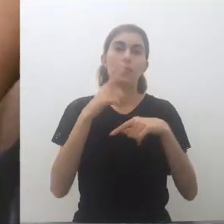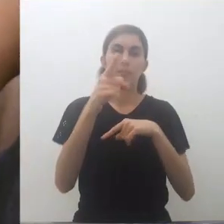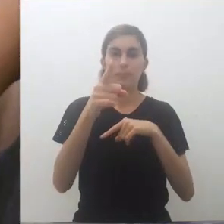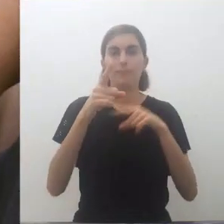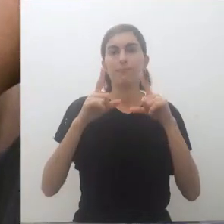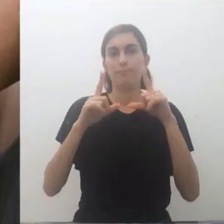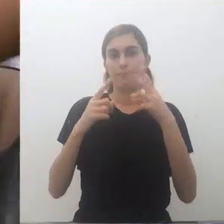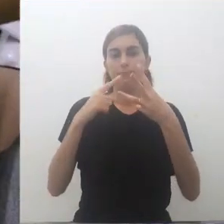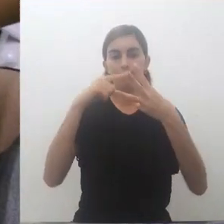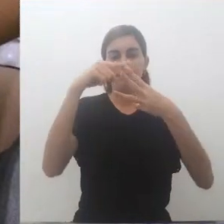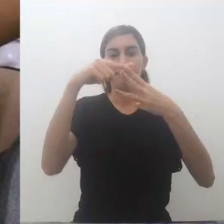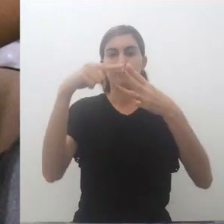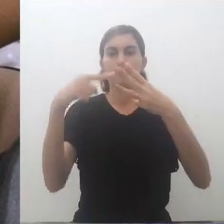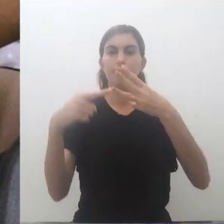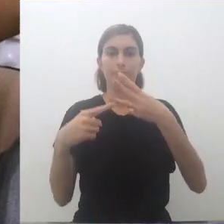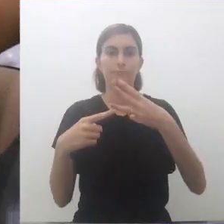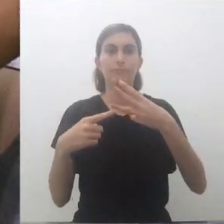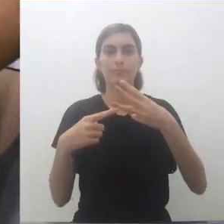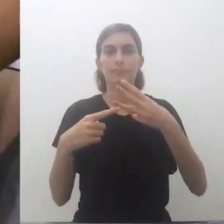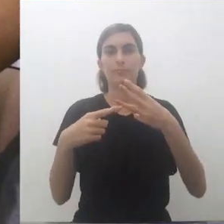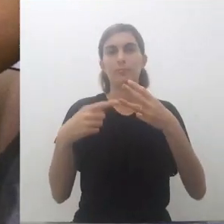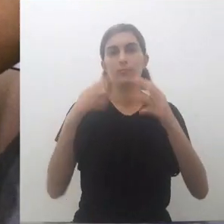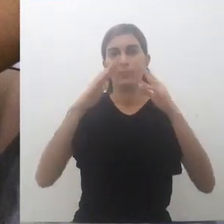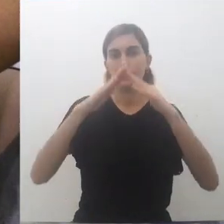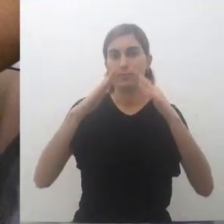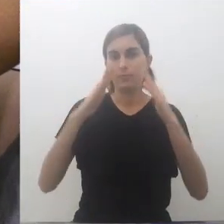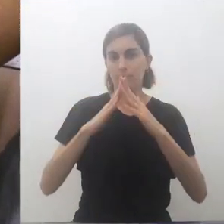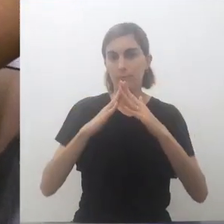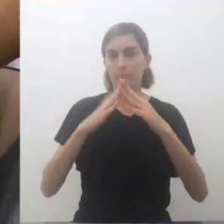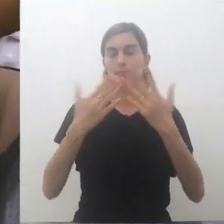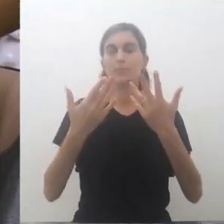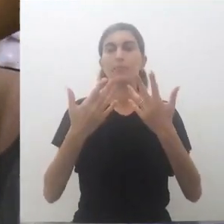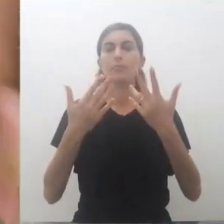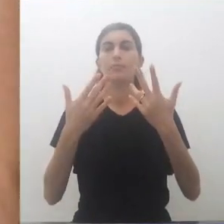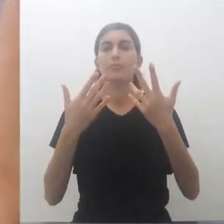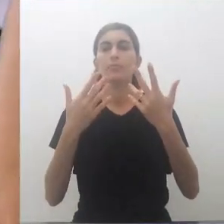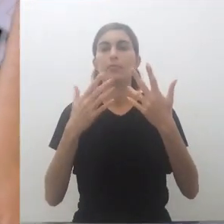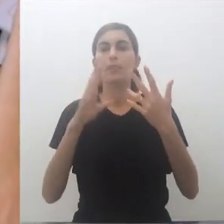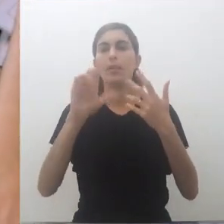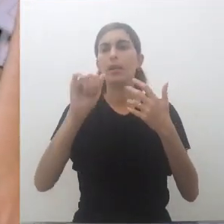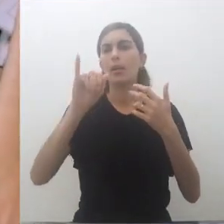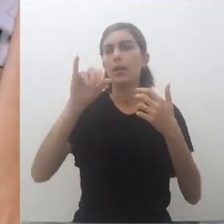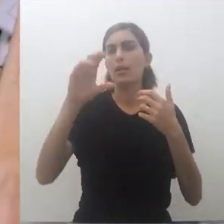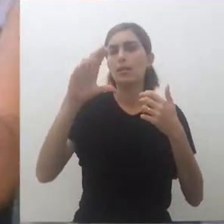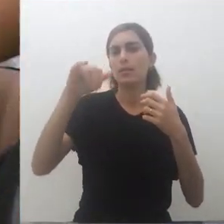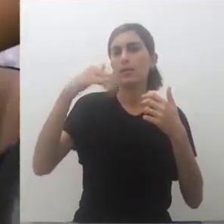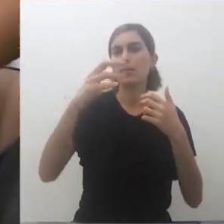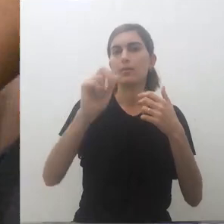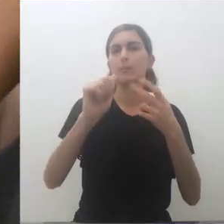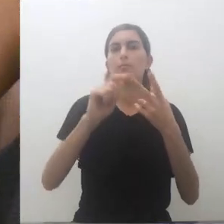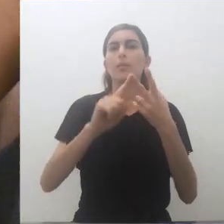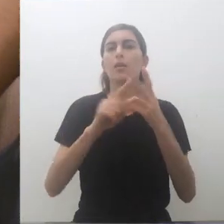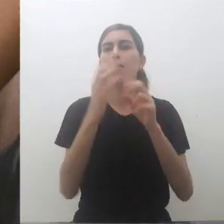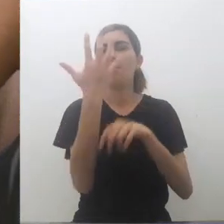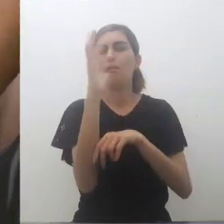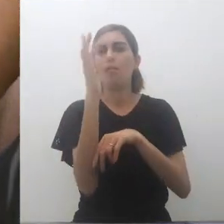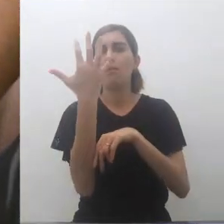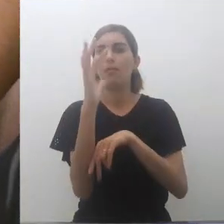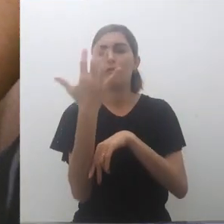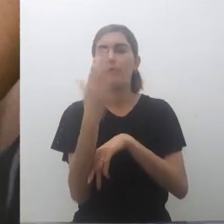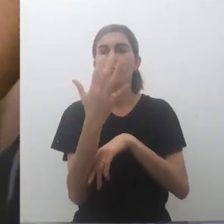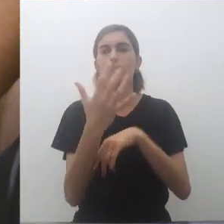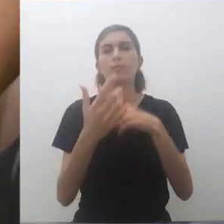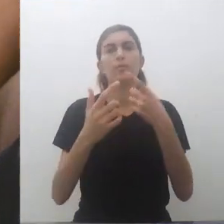3 elementos, no caso uma casa, uma cacimba, uma árvore, né? Eles